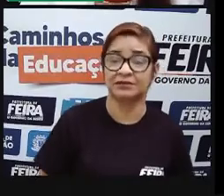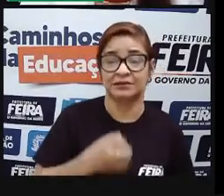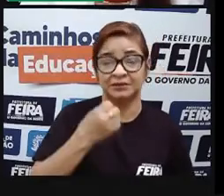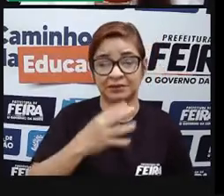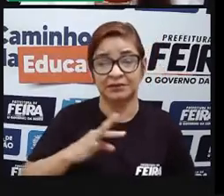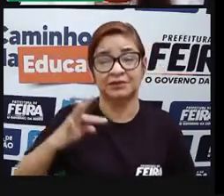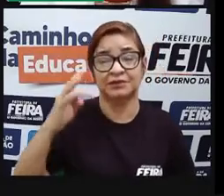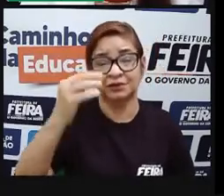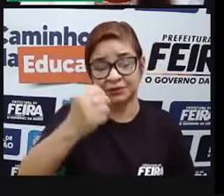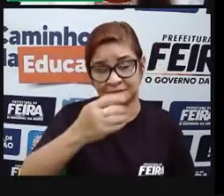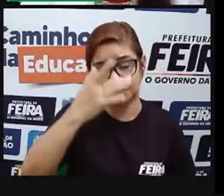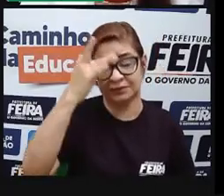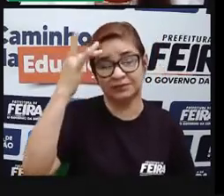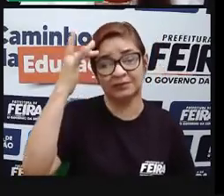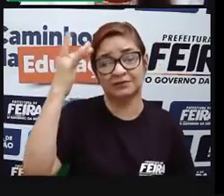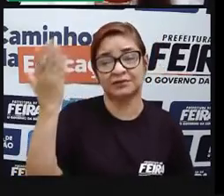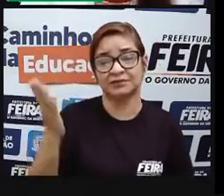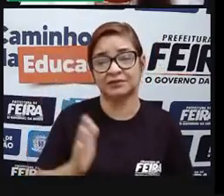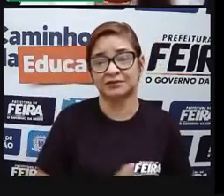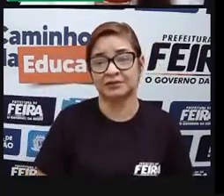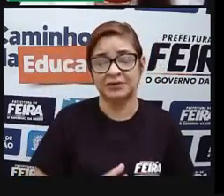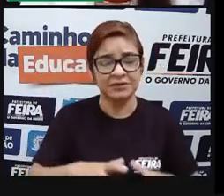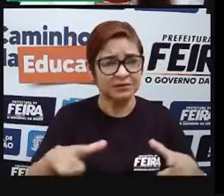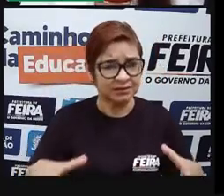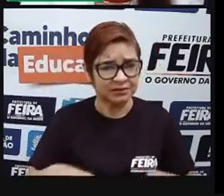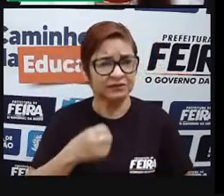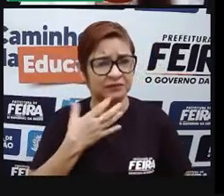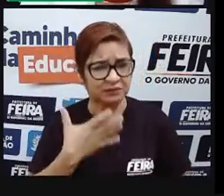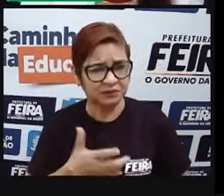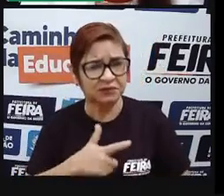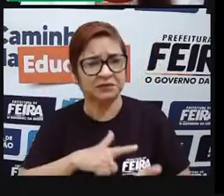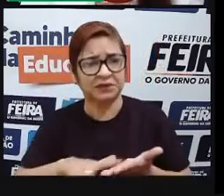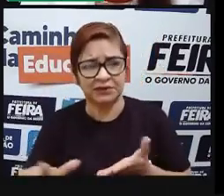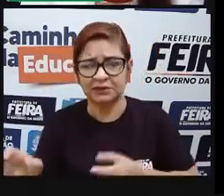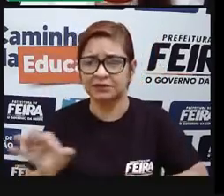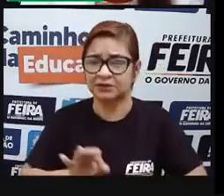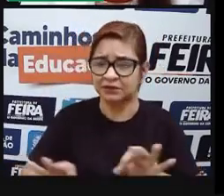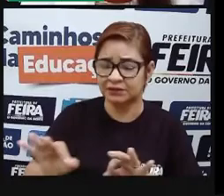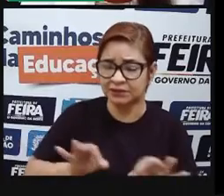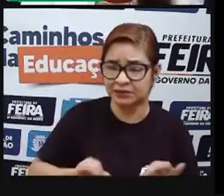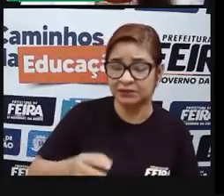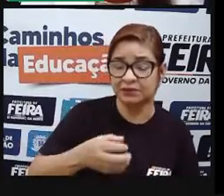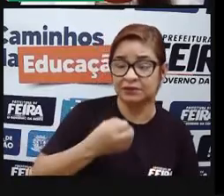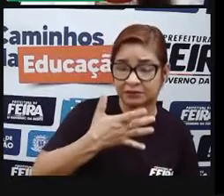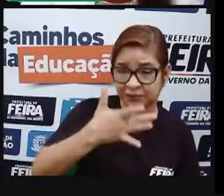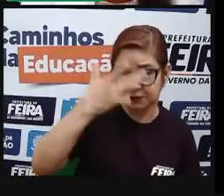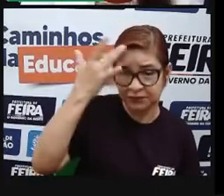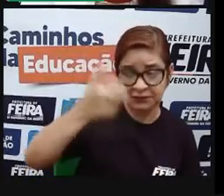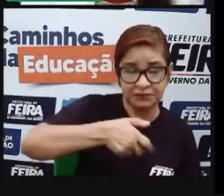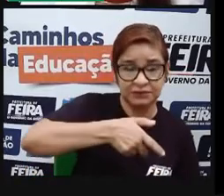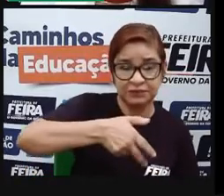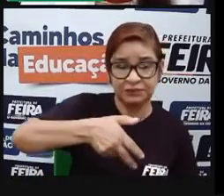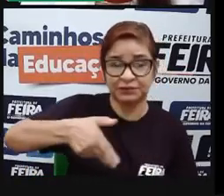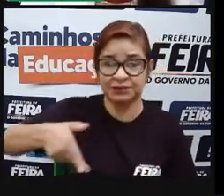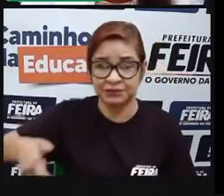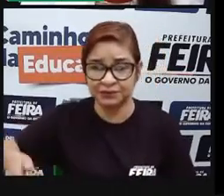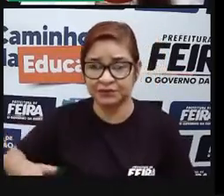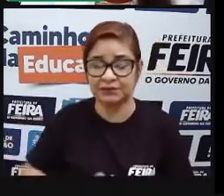para todo mundo isso mas a locomoção aqui o espaço ficou melhor né isso melhor e é mas